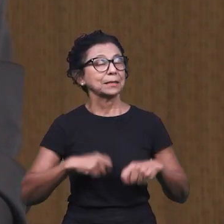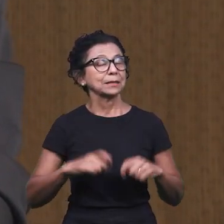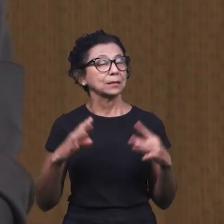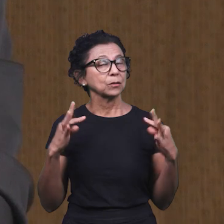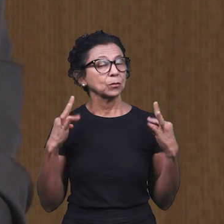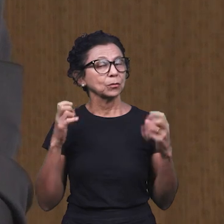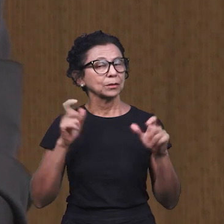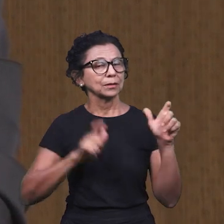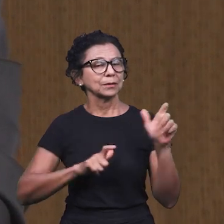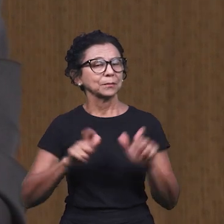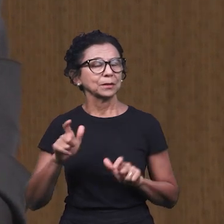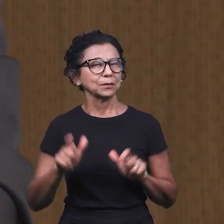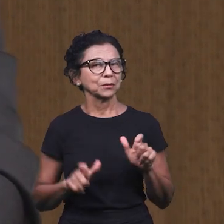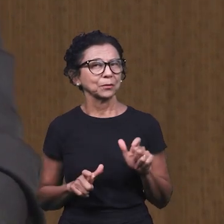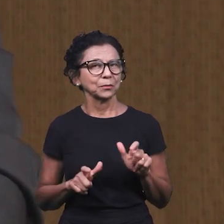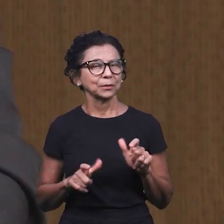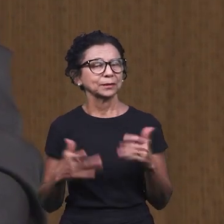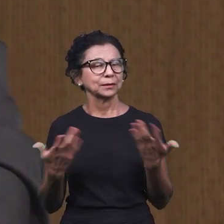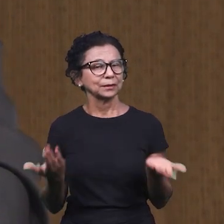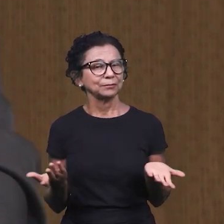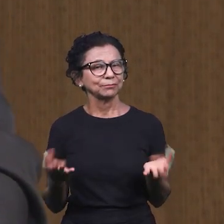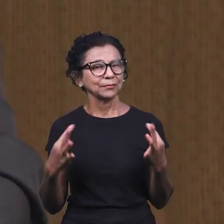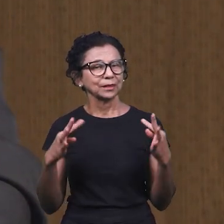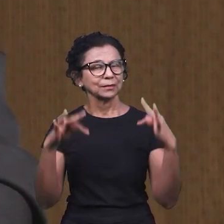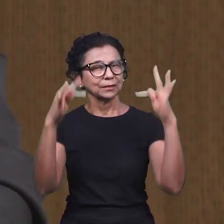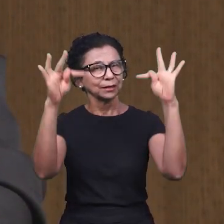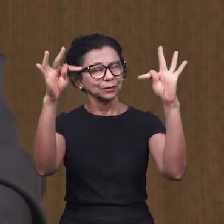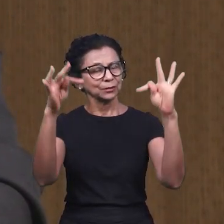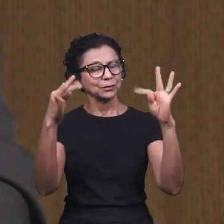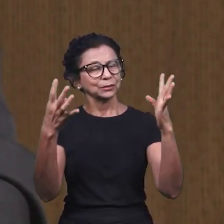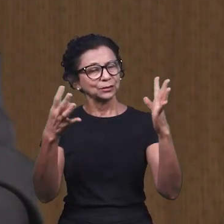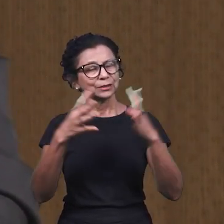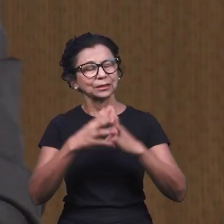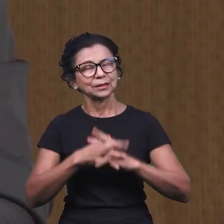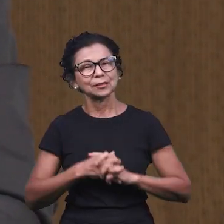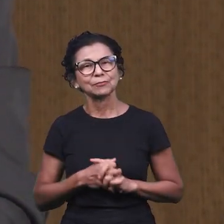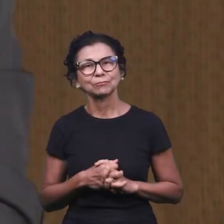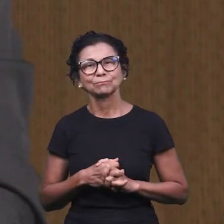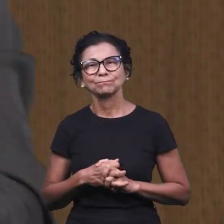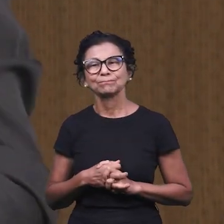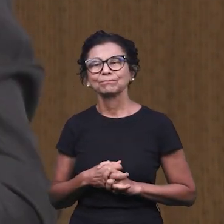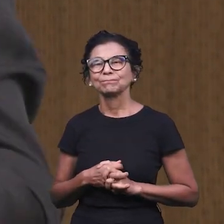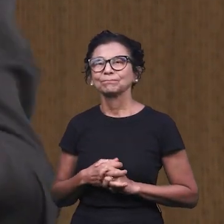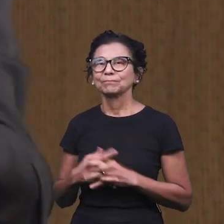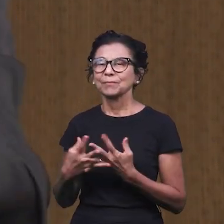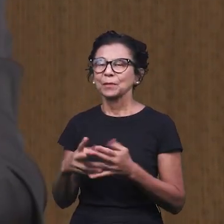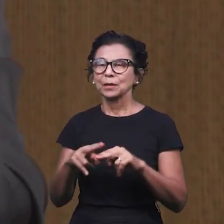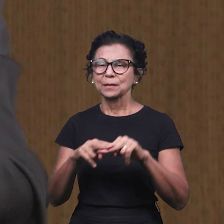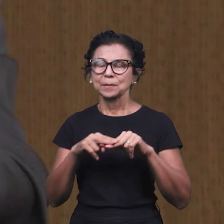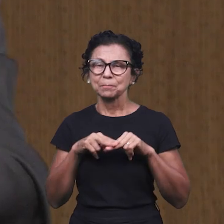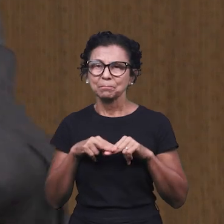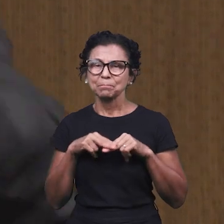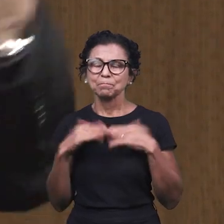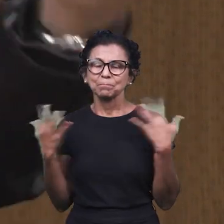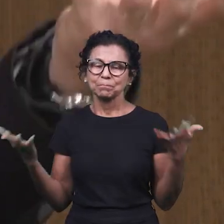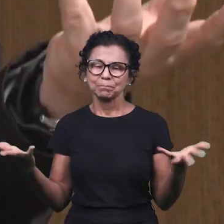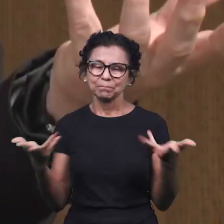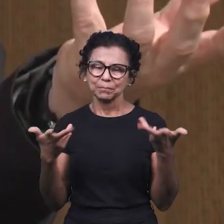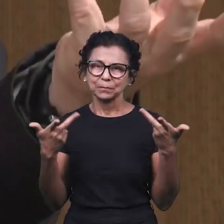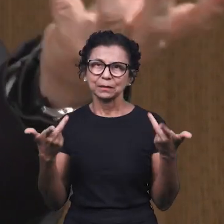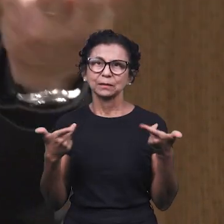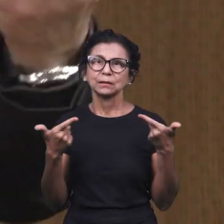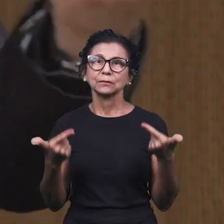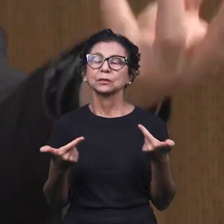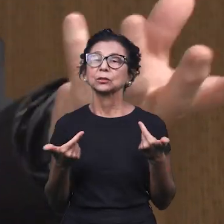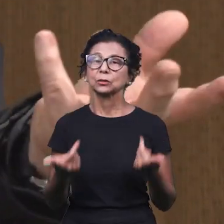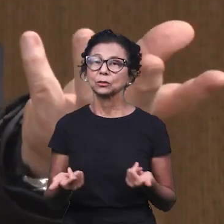2009. Então, o satélite é só o facilitador, é o meio, é o caminho. Mas o que está se mandando ali é o